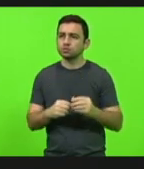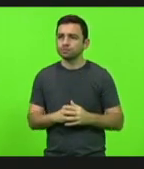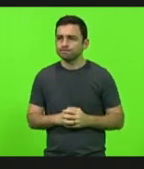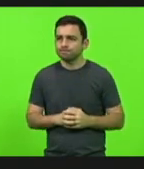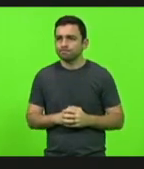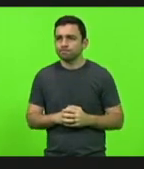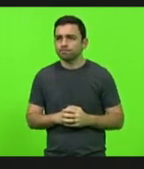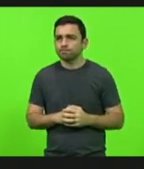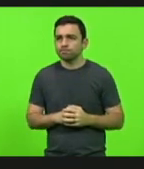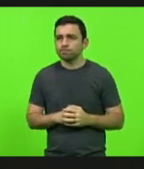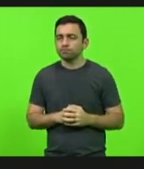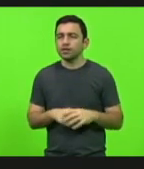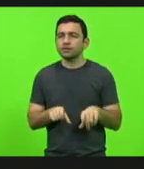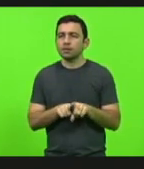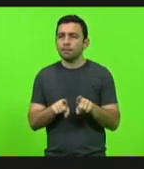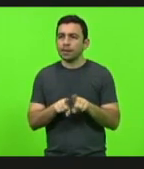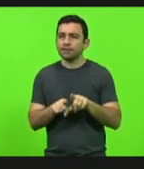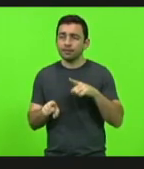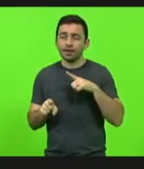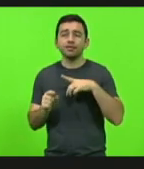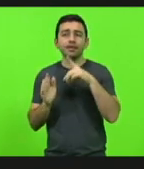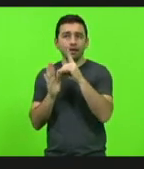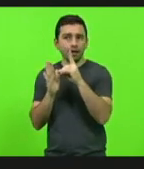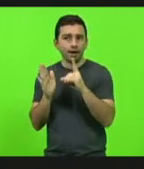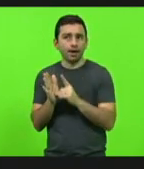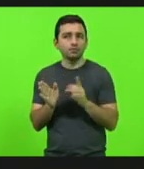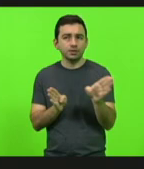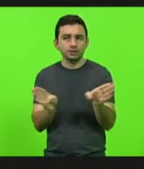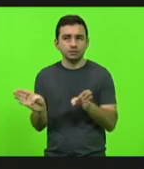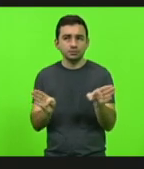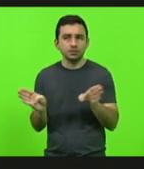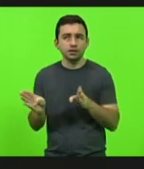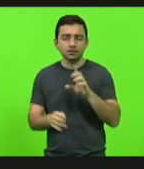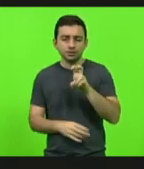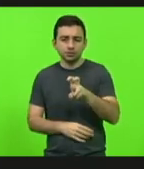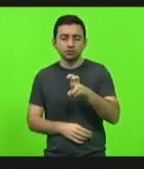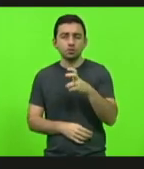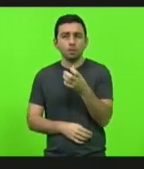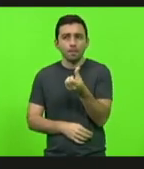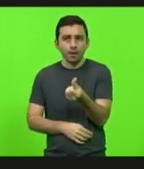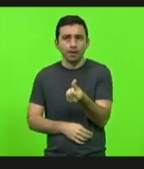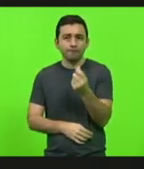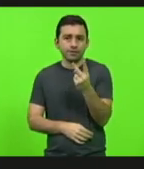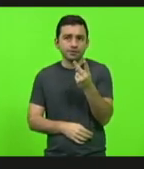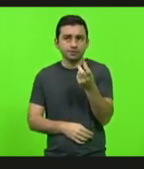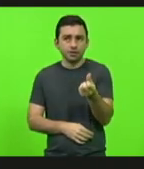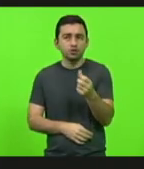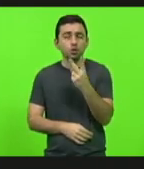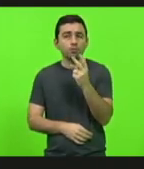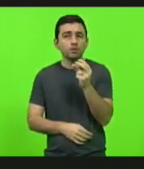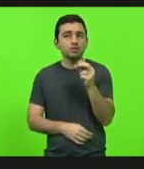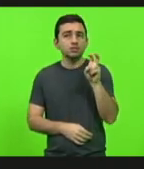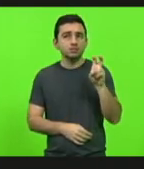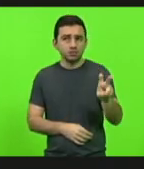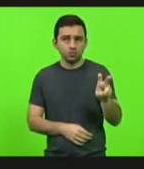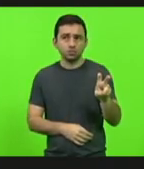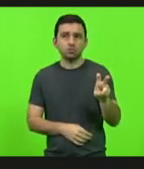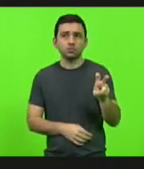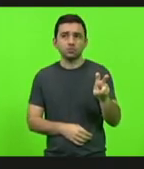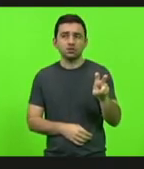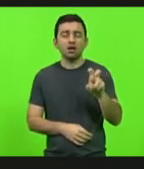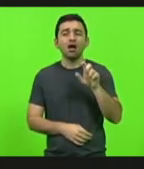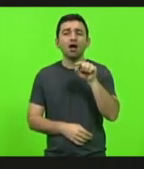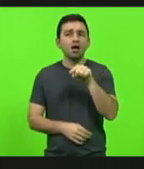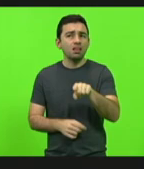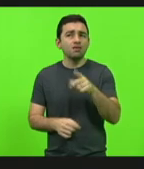também o Decreto da sensibilidade de criaturas 56 26/2005 né e e